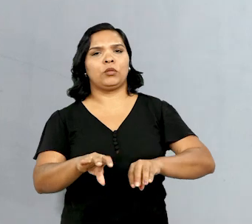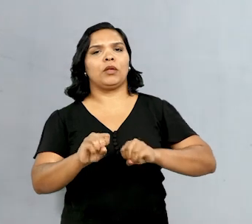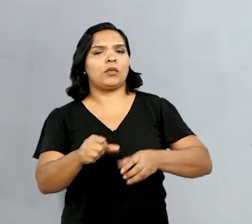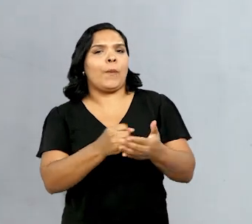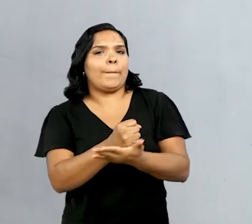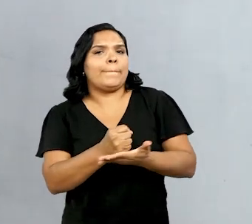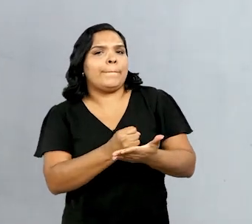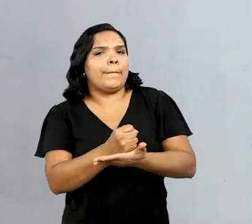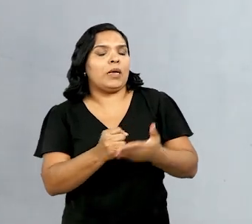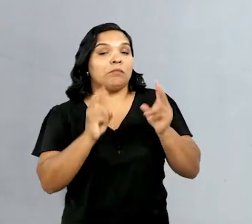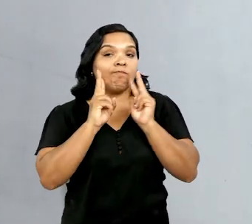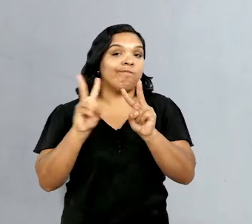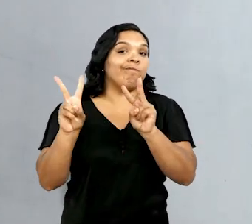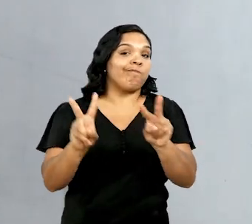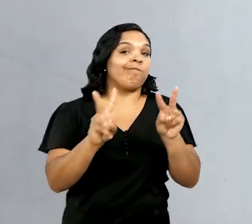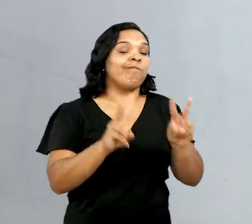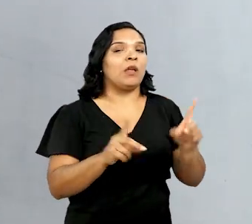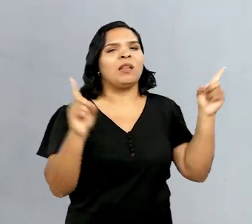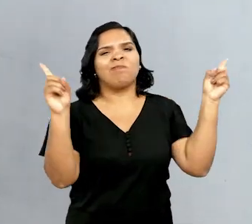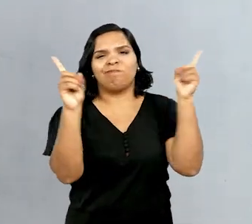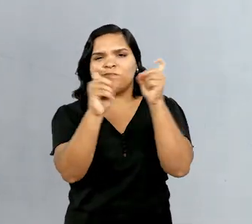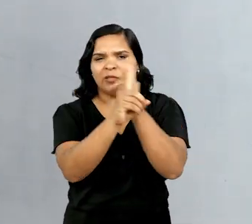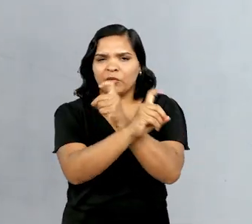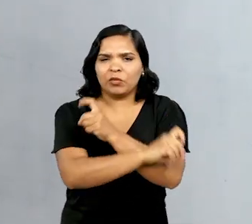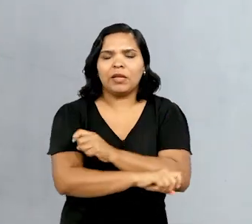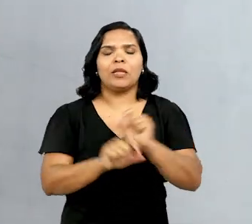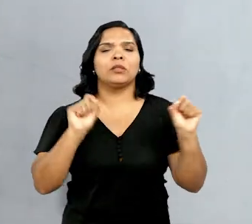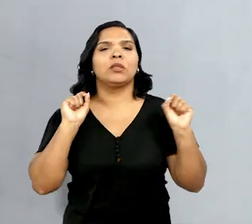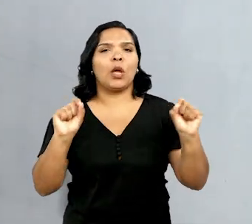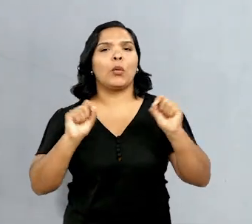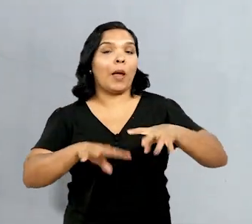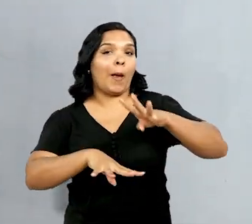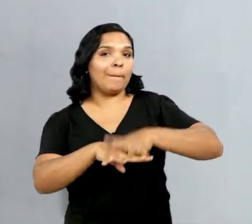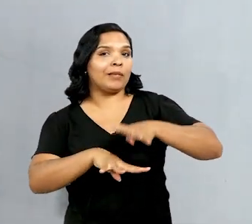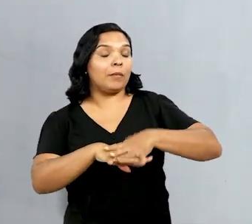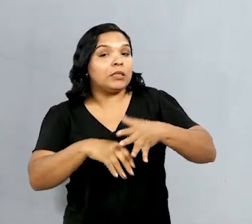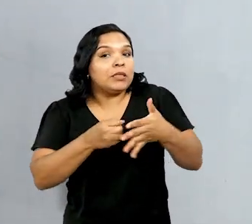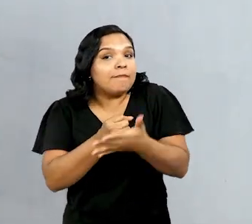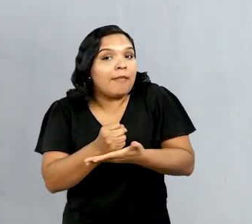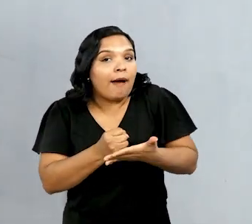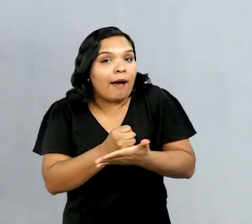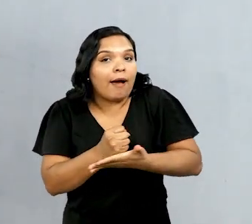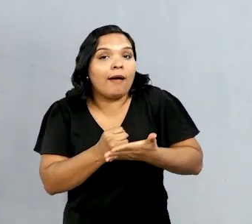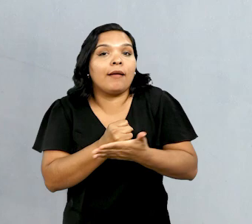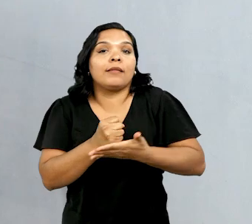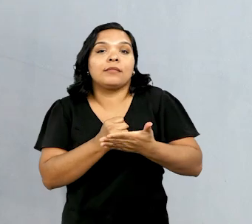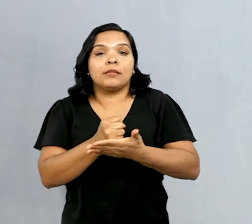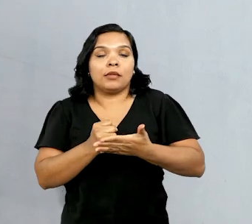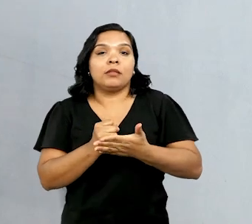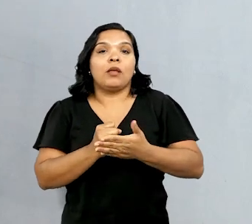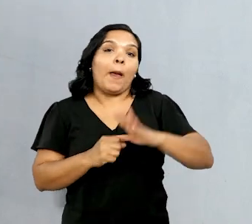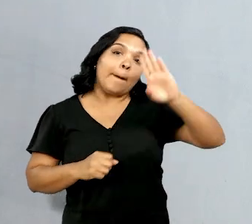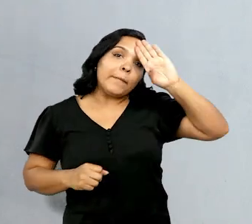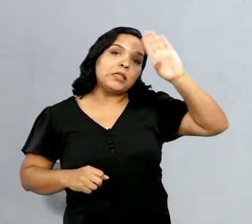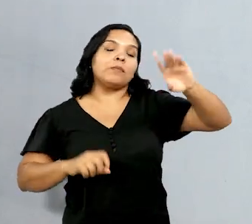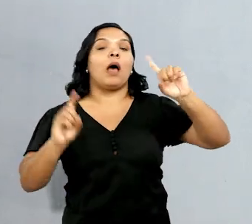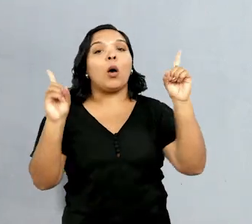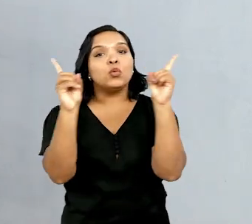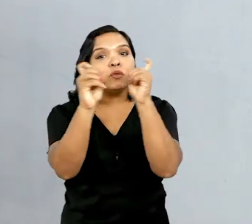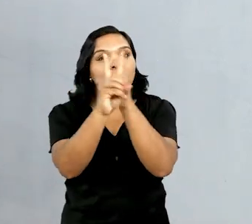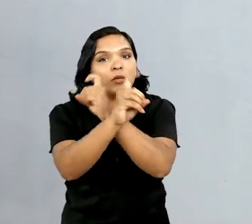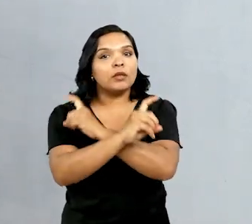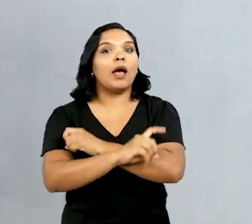a educação básica a gente se depara com muita dificuldade, que é de uma matemática de base mesmo. Então, essa é a nossa